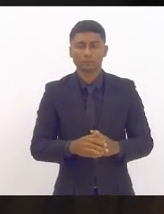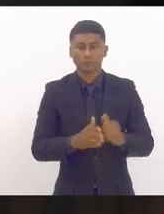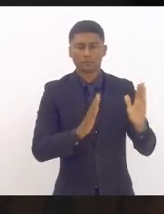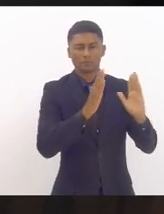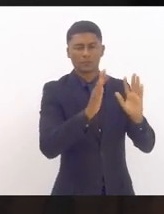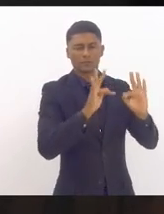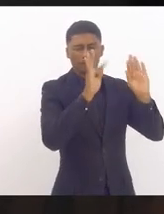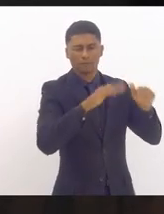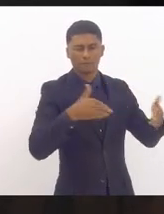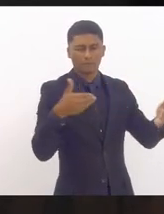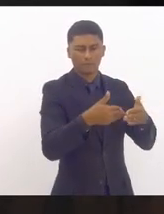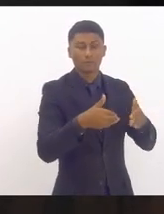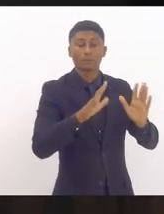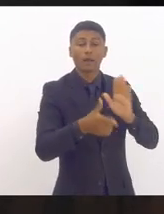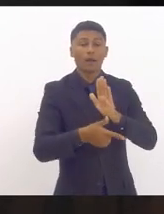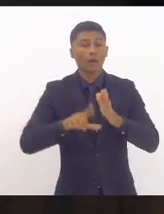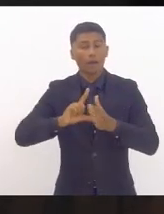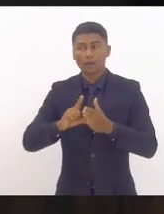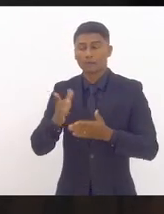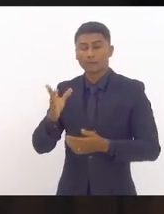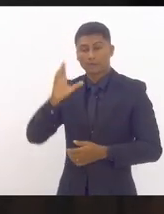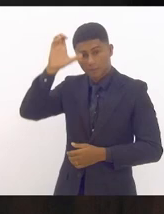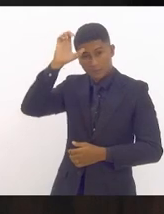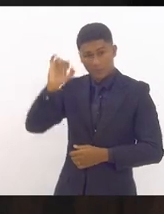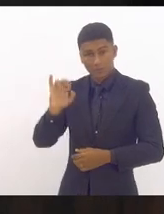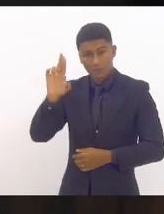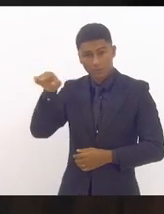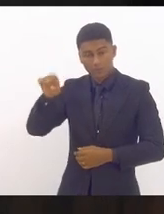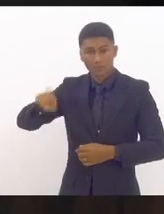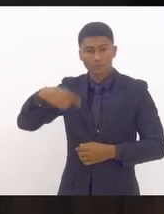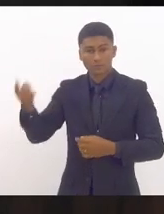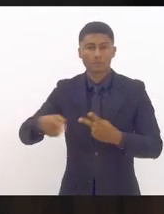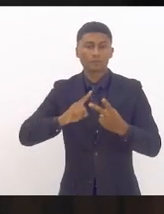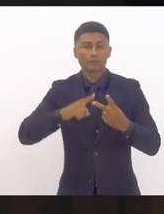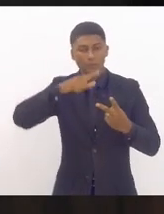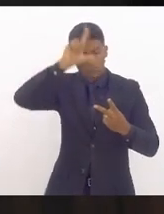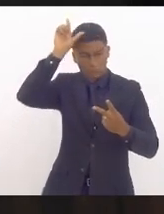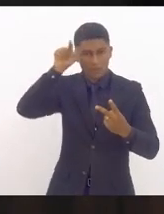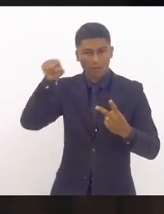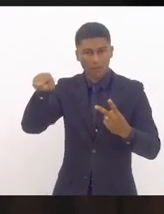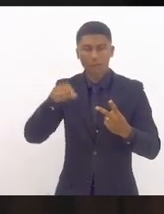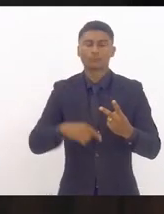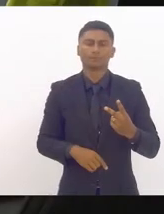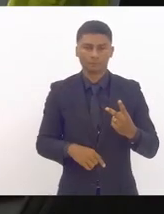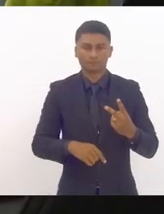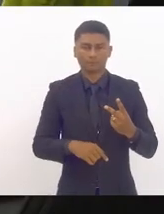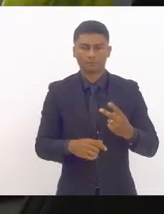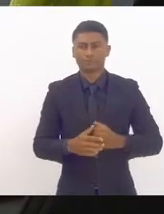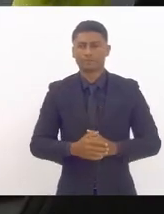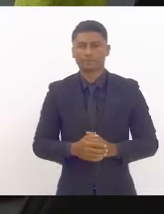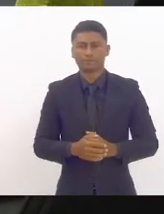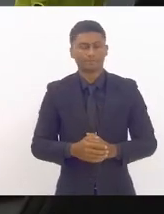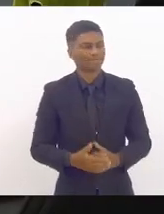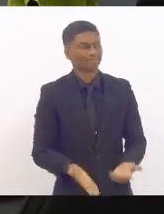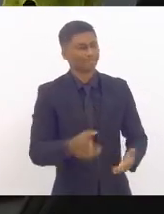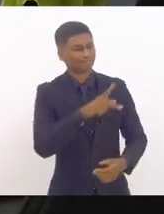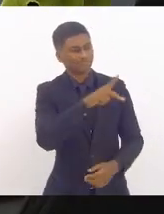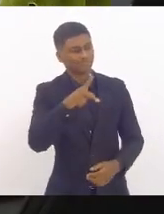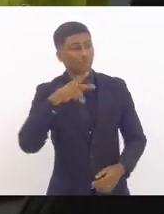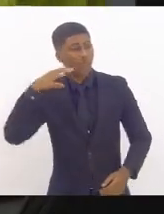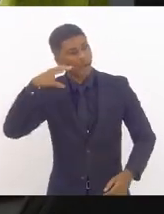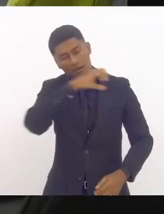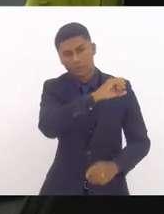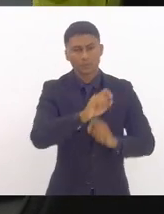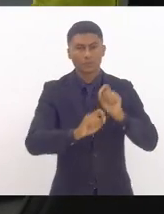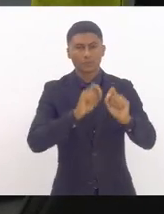final, concede declaração de voto para a deputada Tia, em seguida para o deputado Luiz Paulo, questão de ordem. Senhor presidente, bem